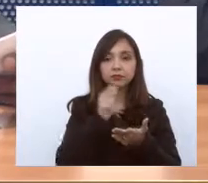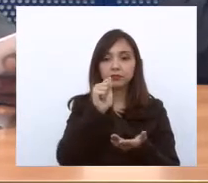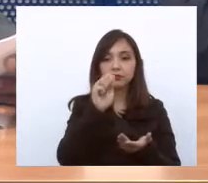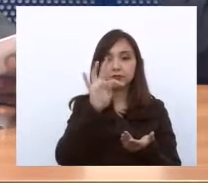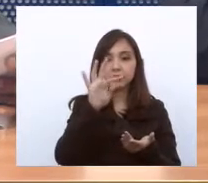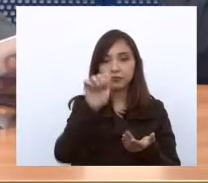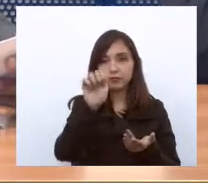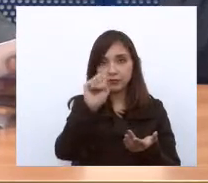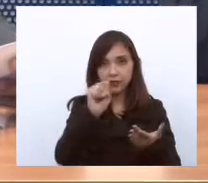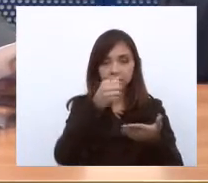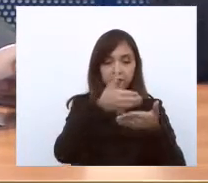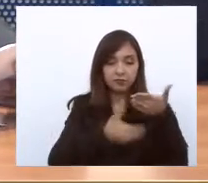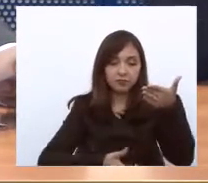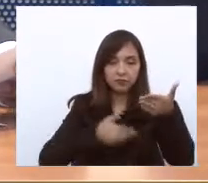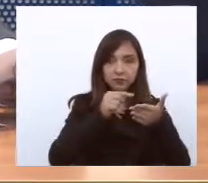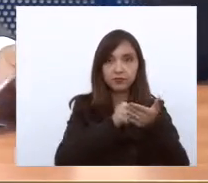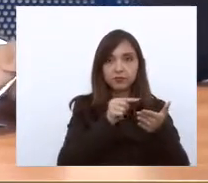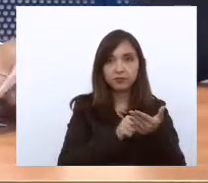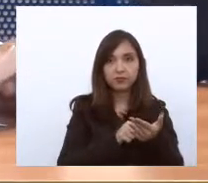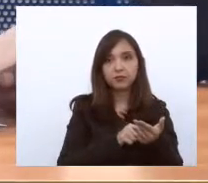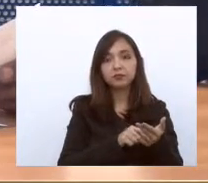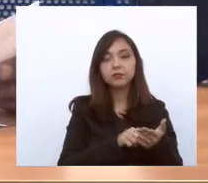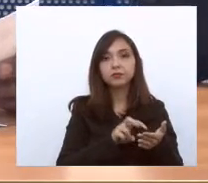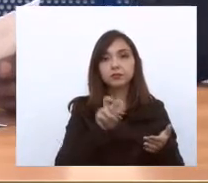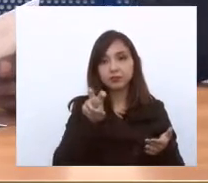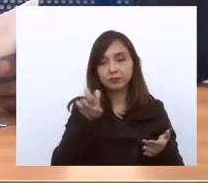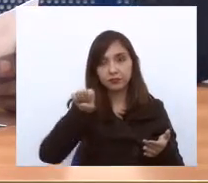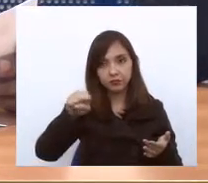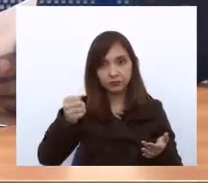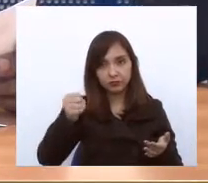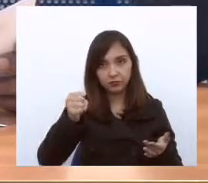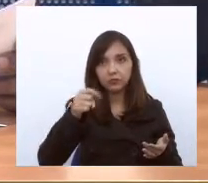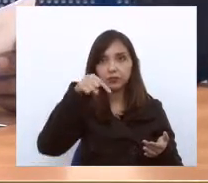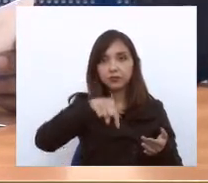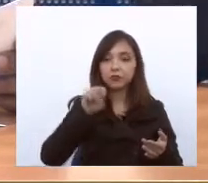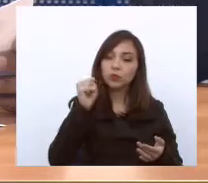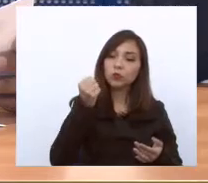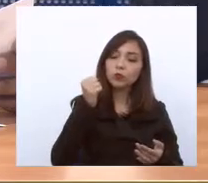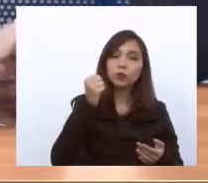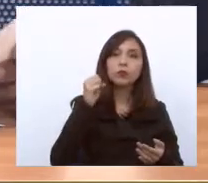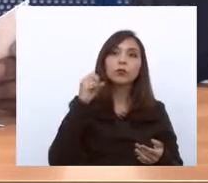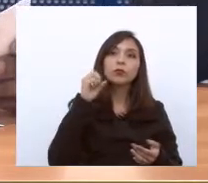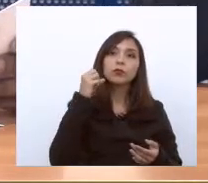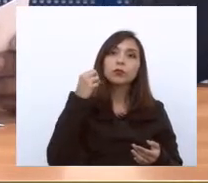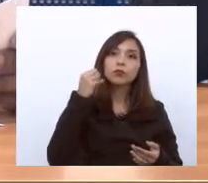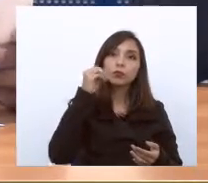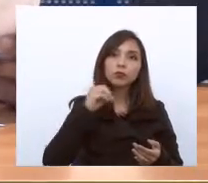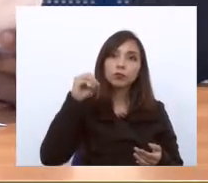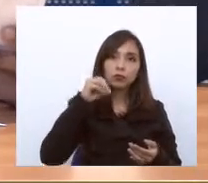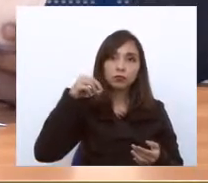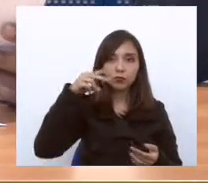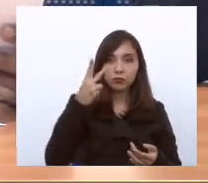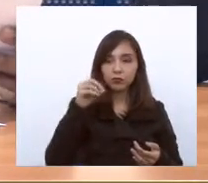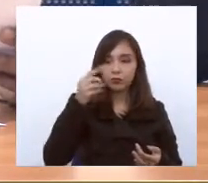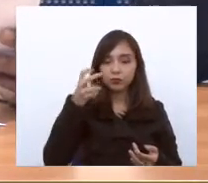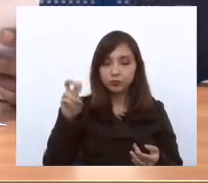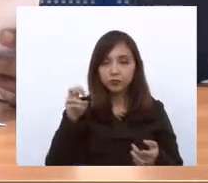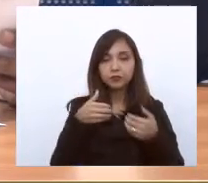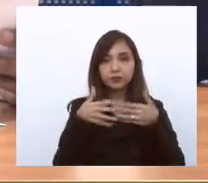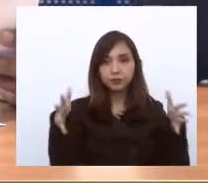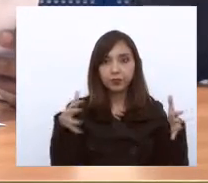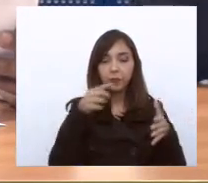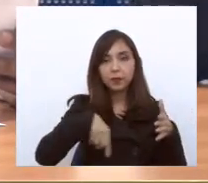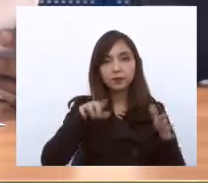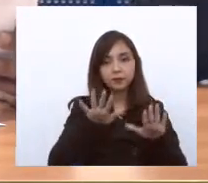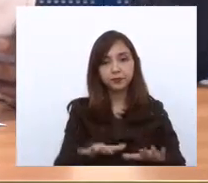das seguintes sessões. 58ª sessão ordinária de 8 de outubro de 2015. Está aberta a palavra. Os vereadores